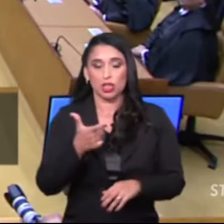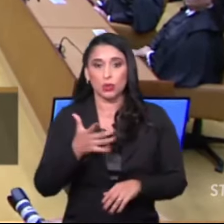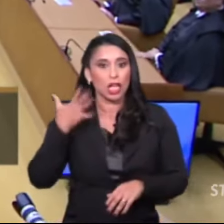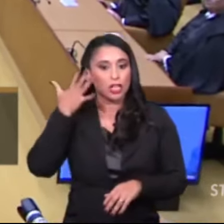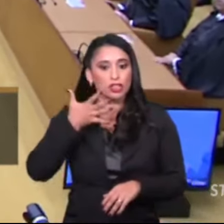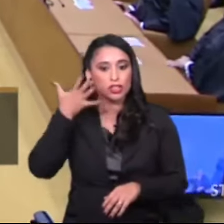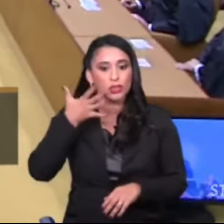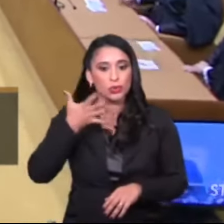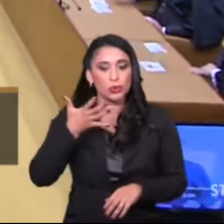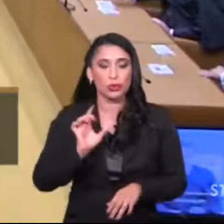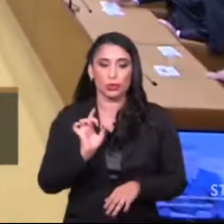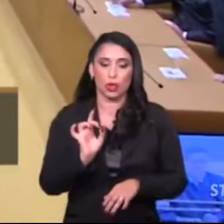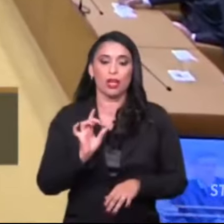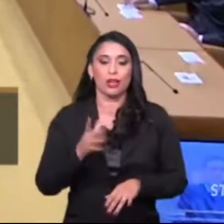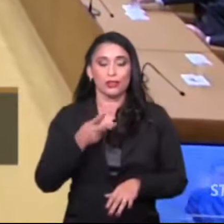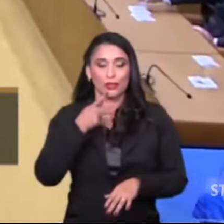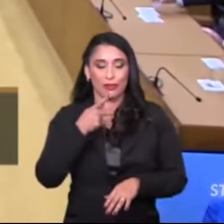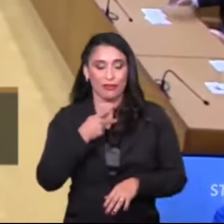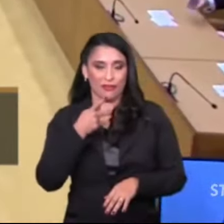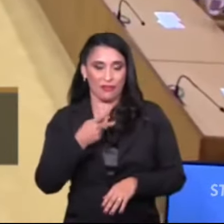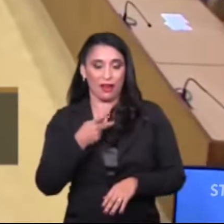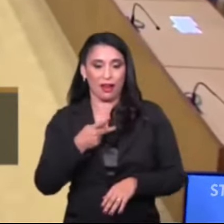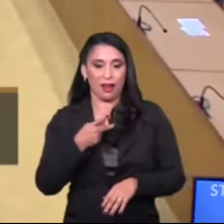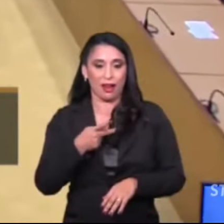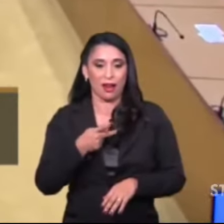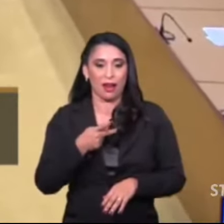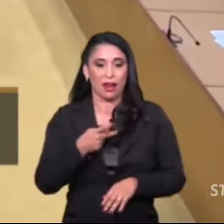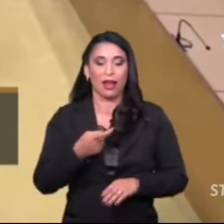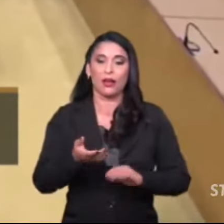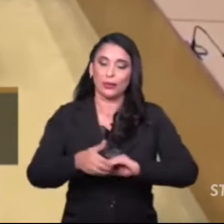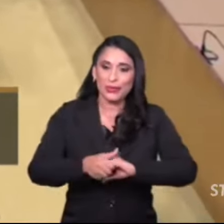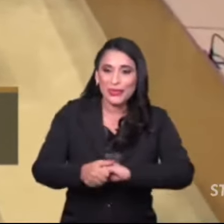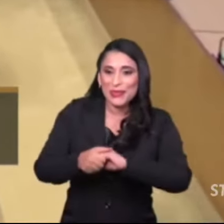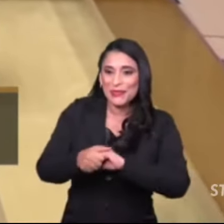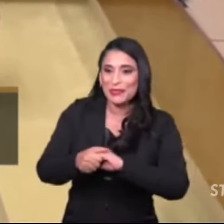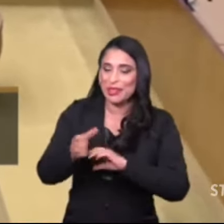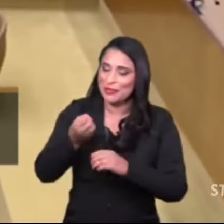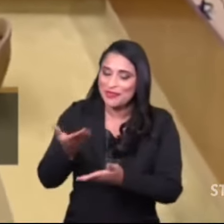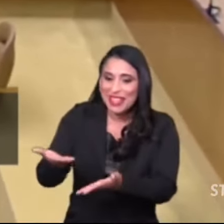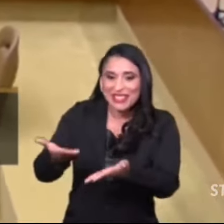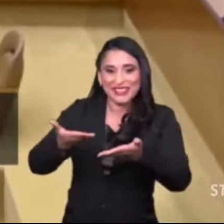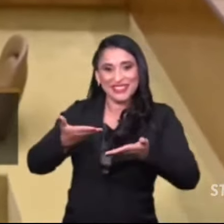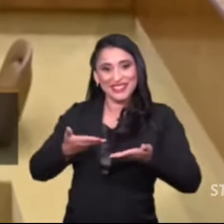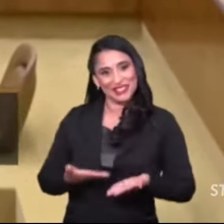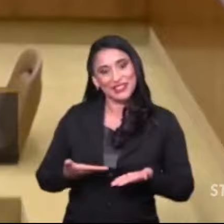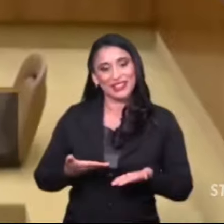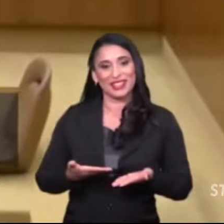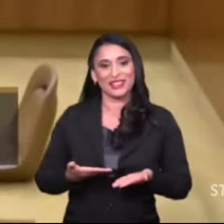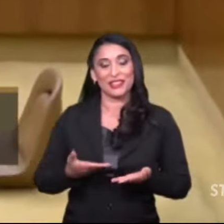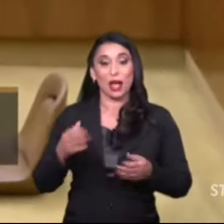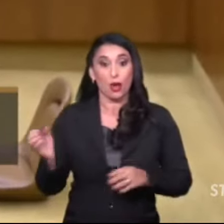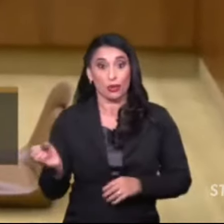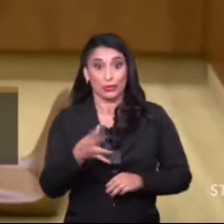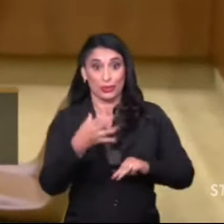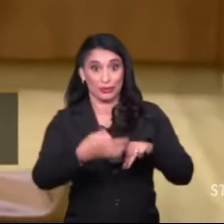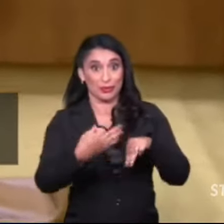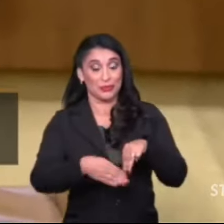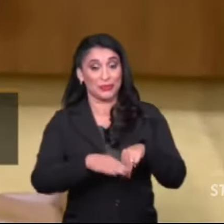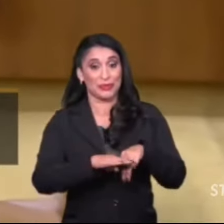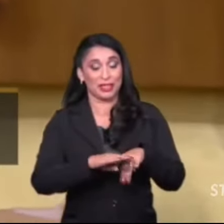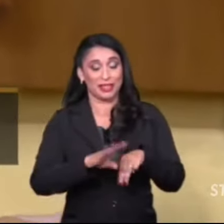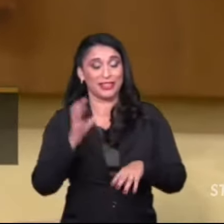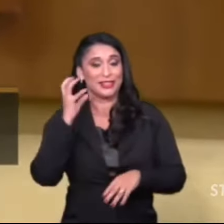Eu apenas me limito a fazer uma brevíssima saudação de boas-vindas ao nosso novo ministro Flávio